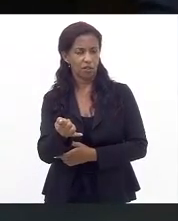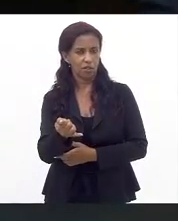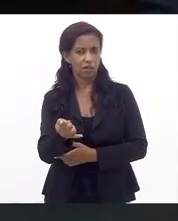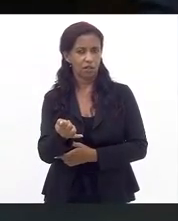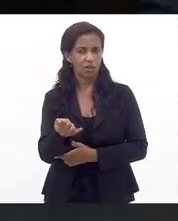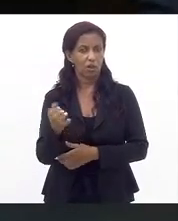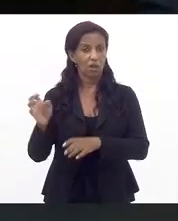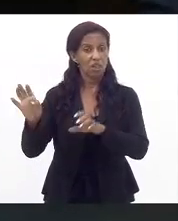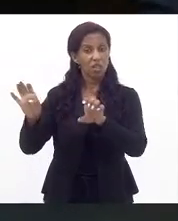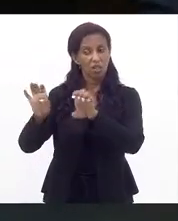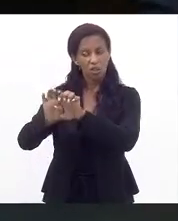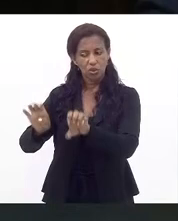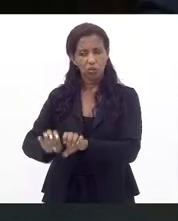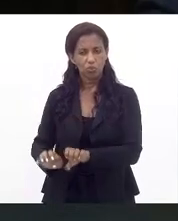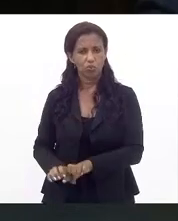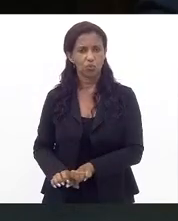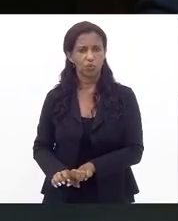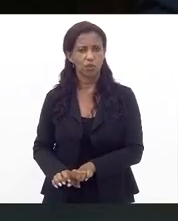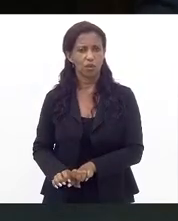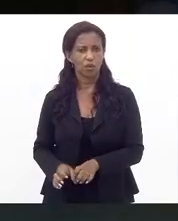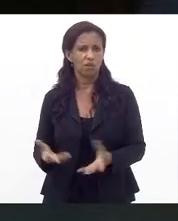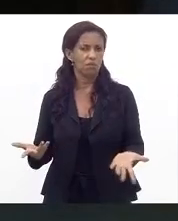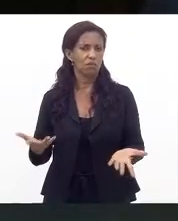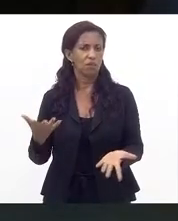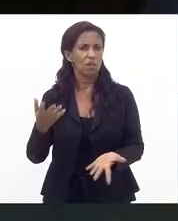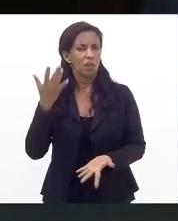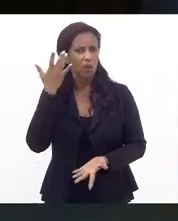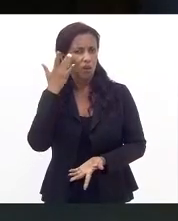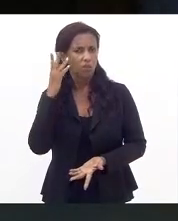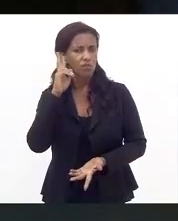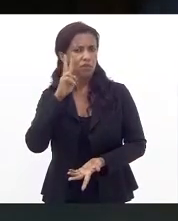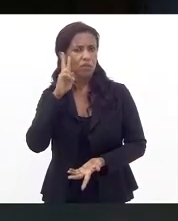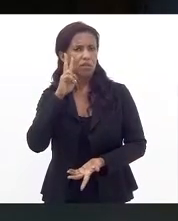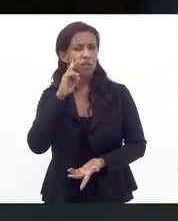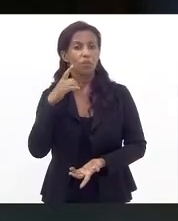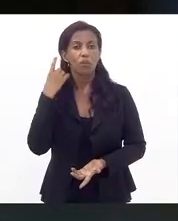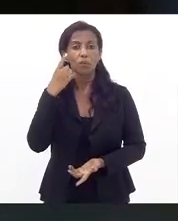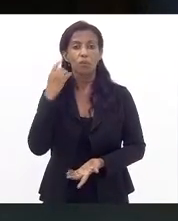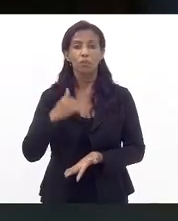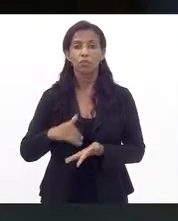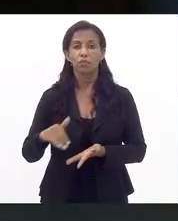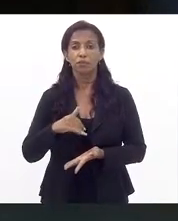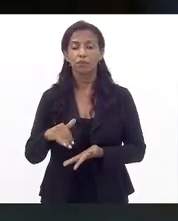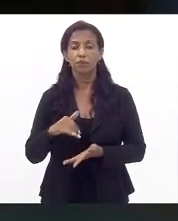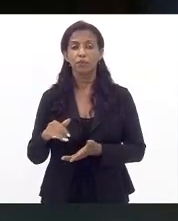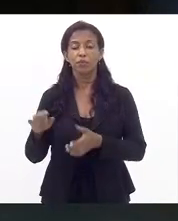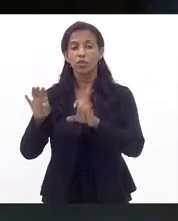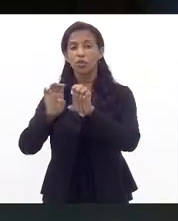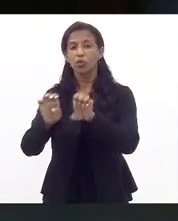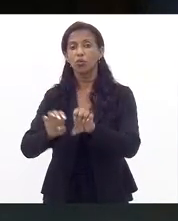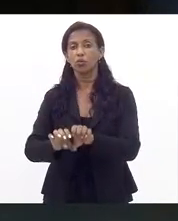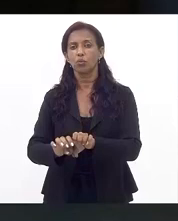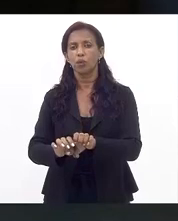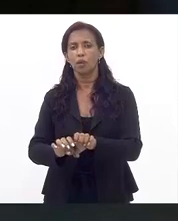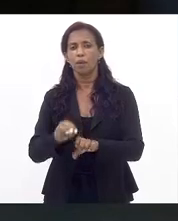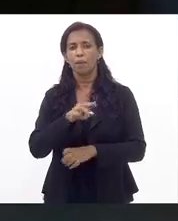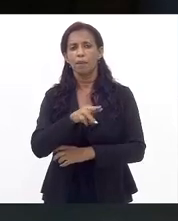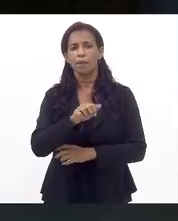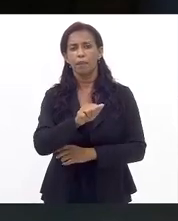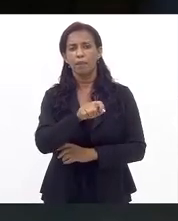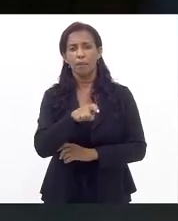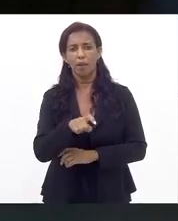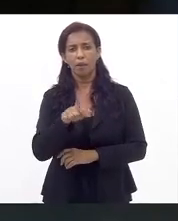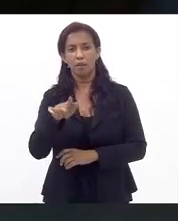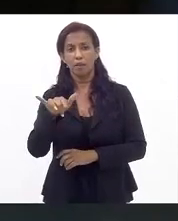último eu estive lá Deputado Rodrigo mãe talvez se lembre o deputado e secretário de infraestrutura Max Lemos